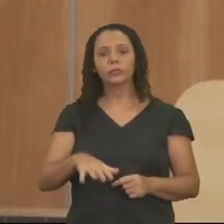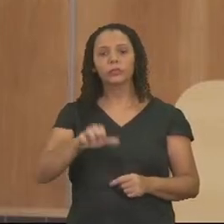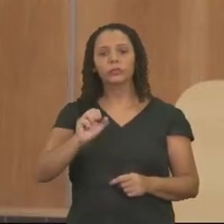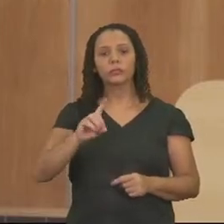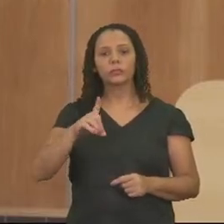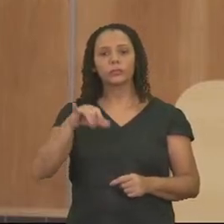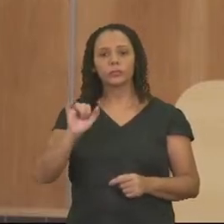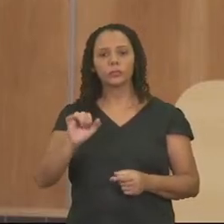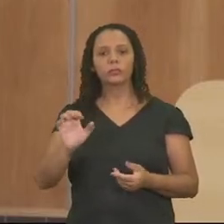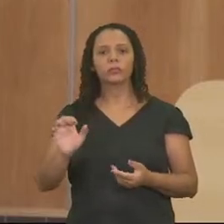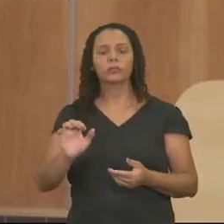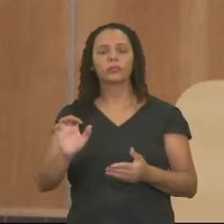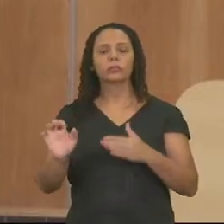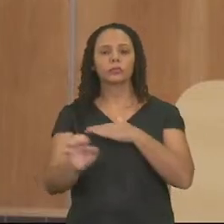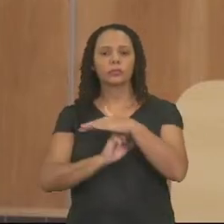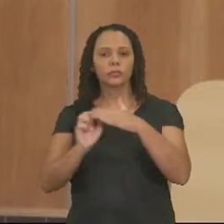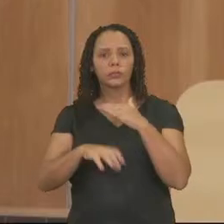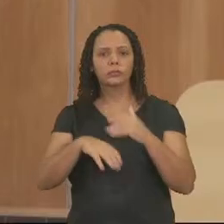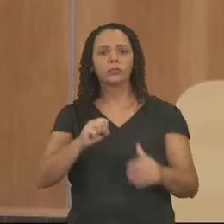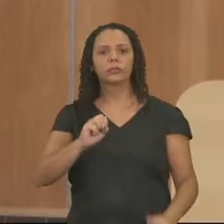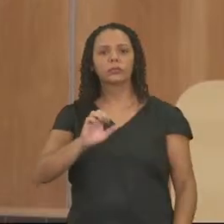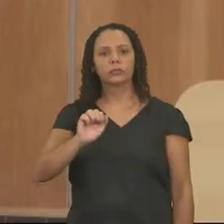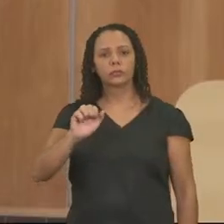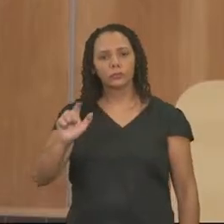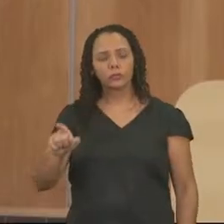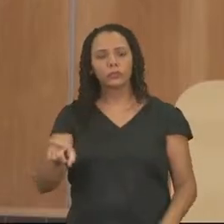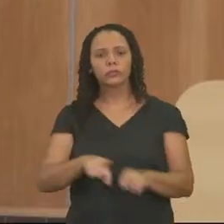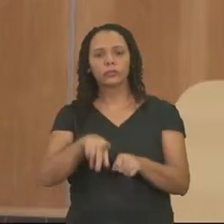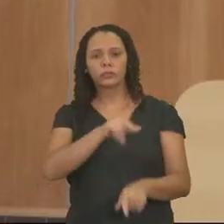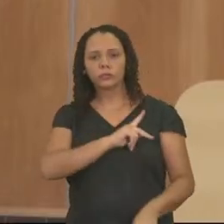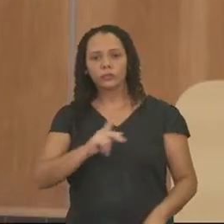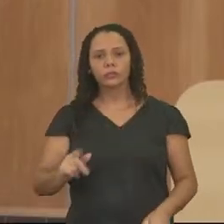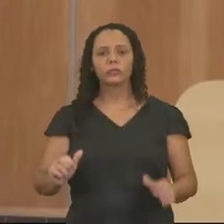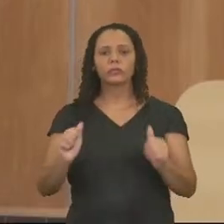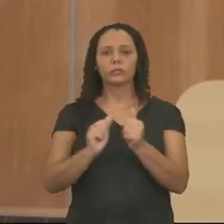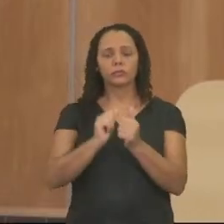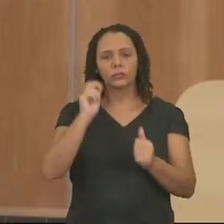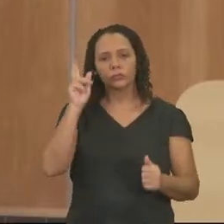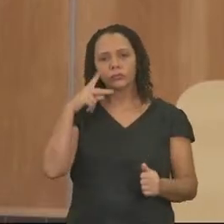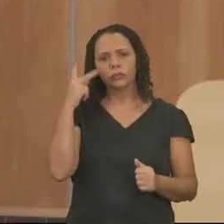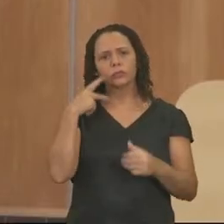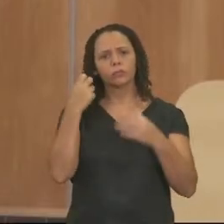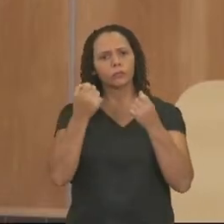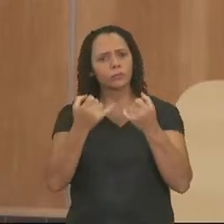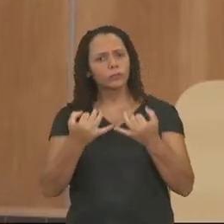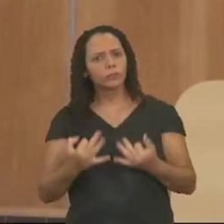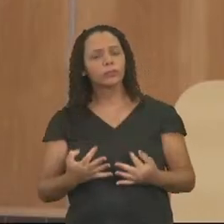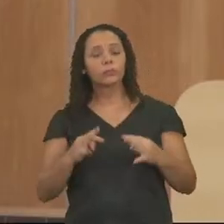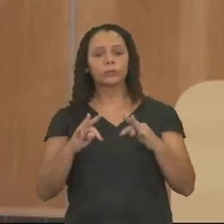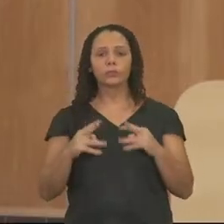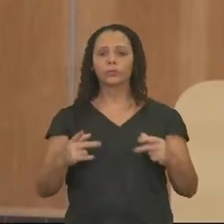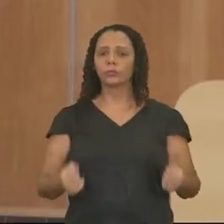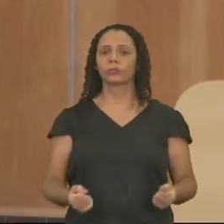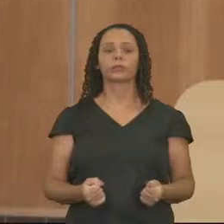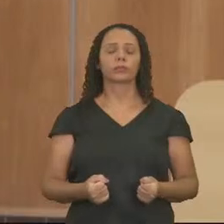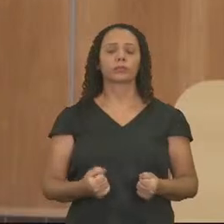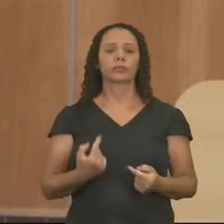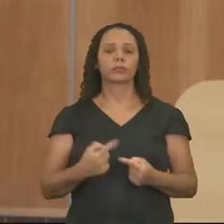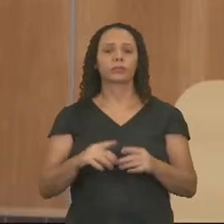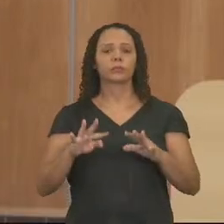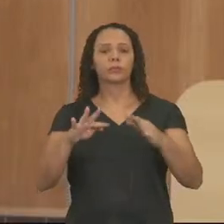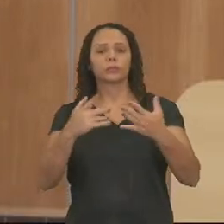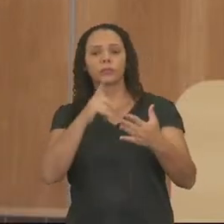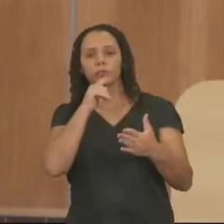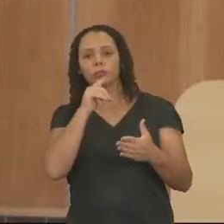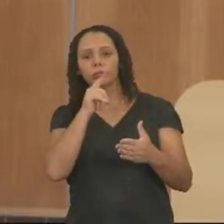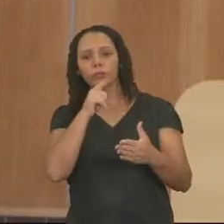e o Cepinho, o presidente do SAI, esteve com os vereadores e explicou para os vereadores. Porque quando a água chega